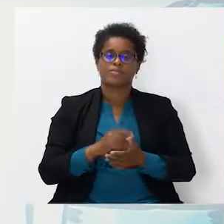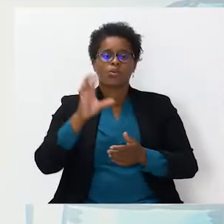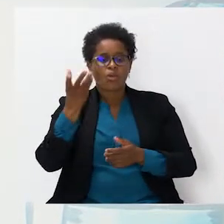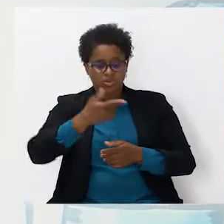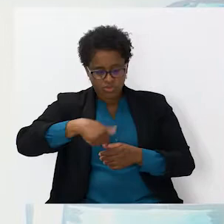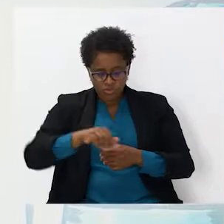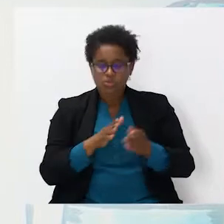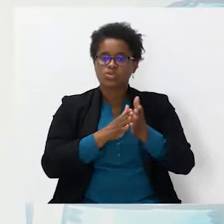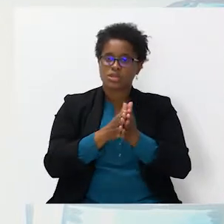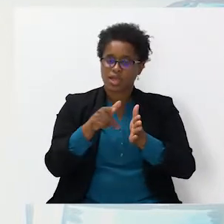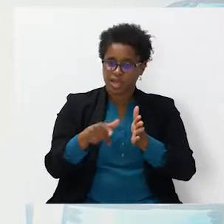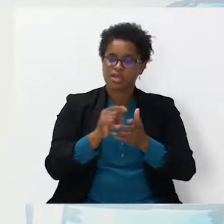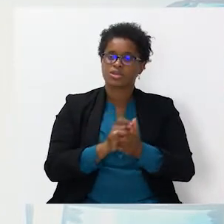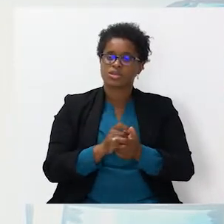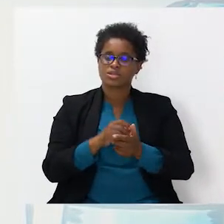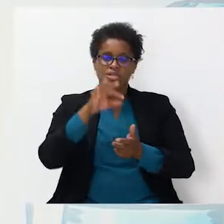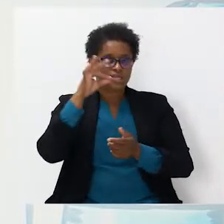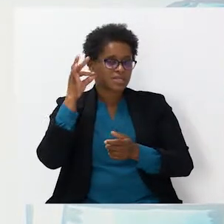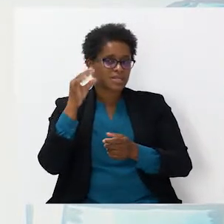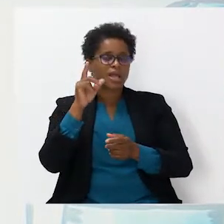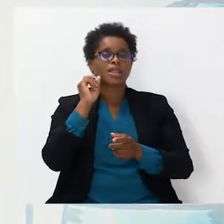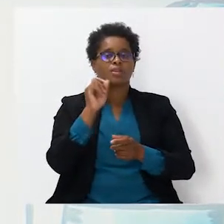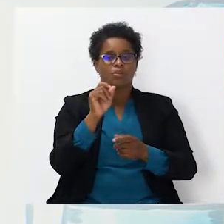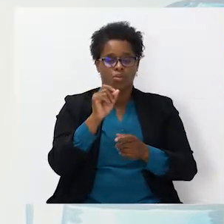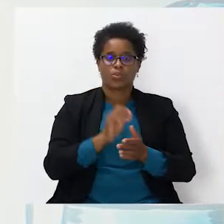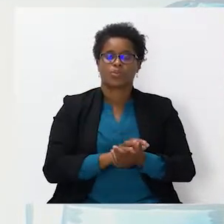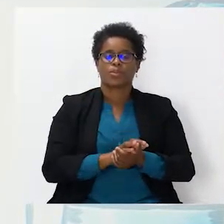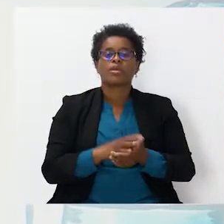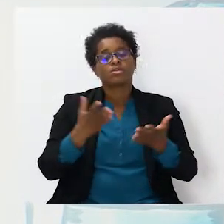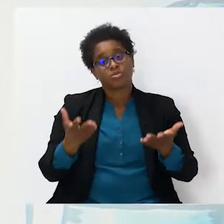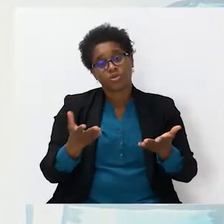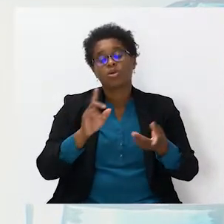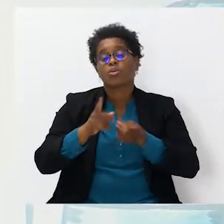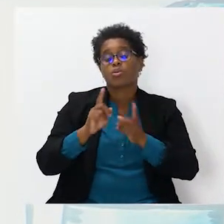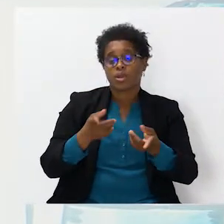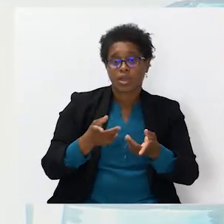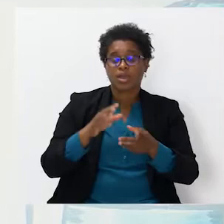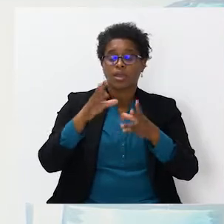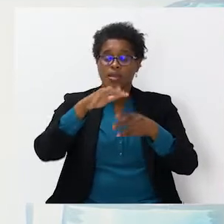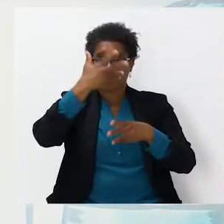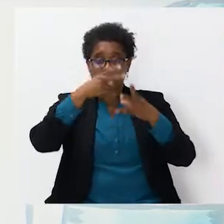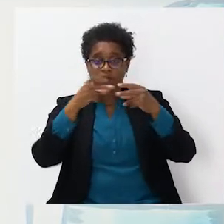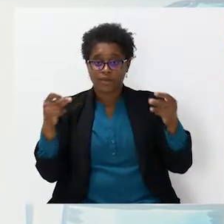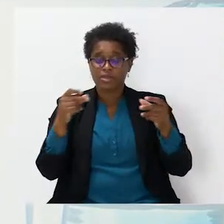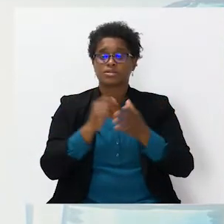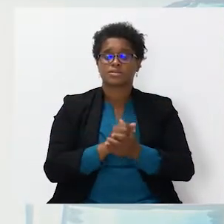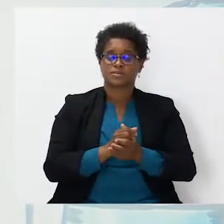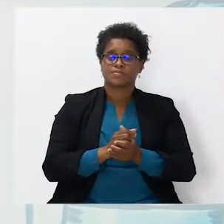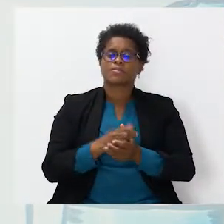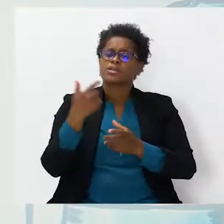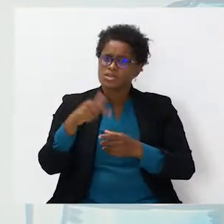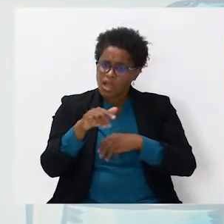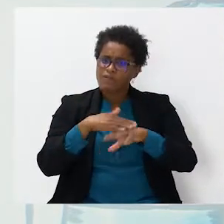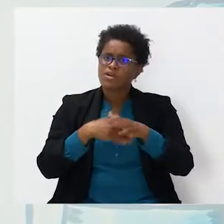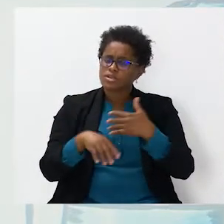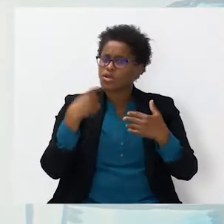nós usamos este sinal de pontuação, significa o quê? A primeira frase está a